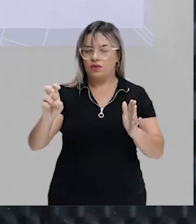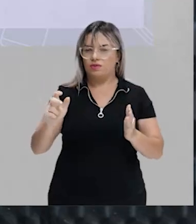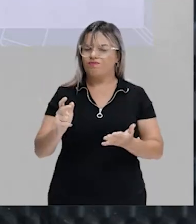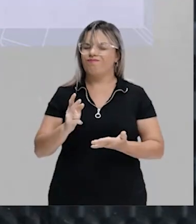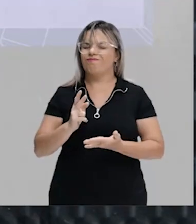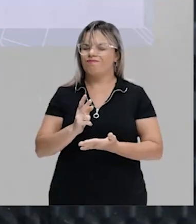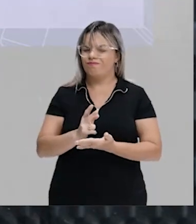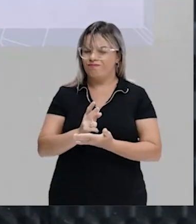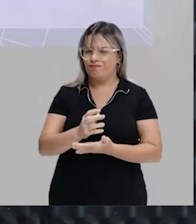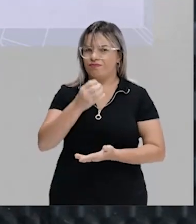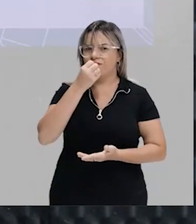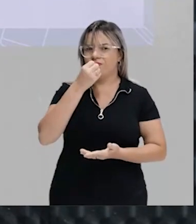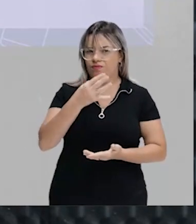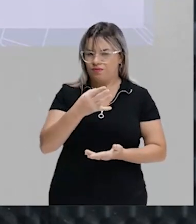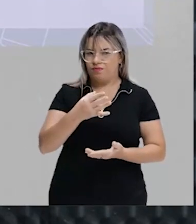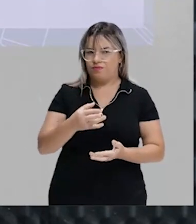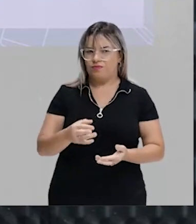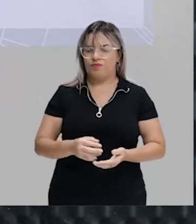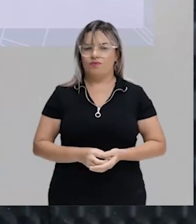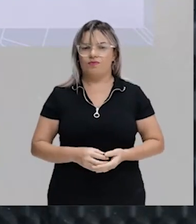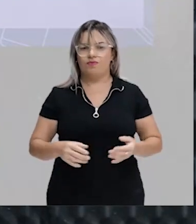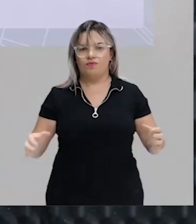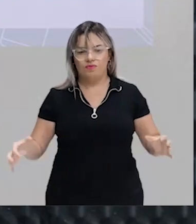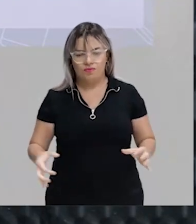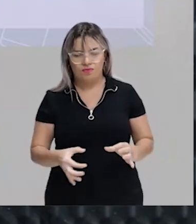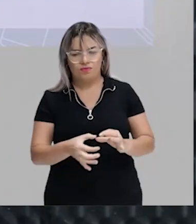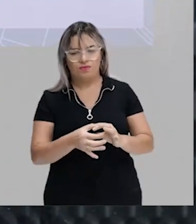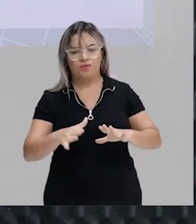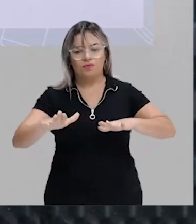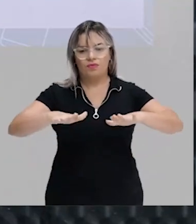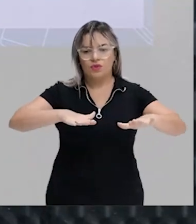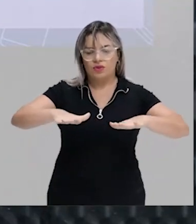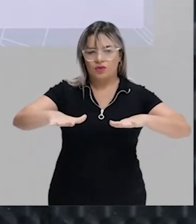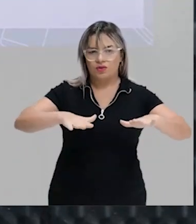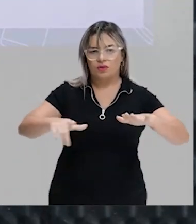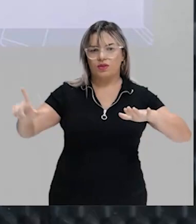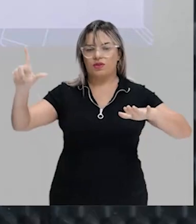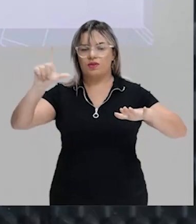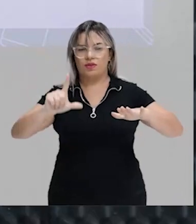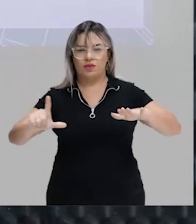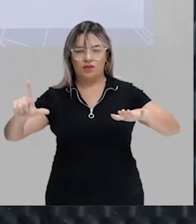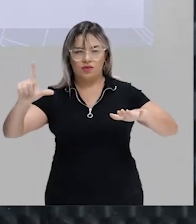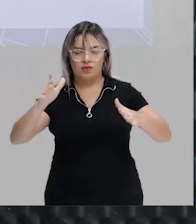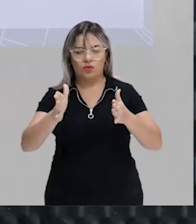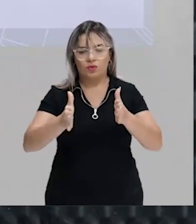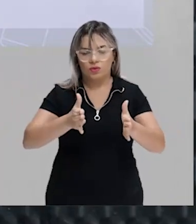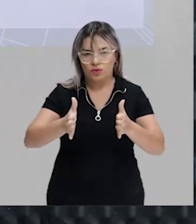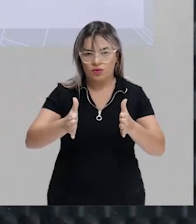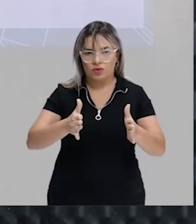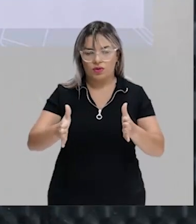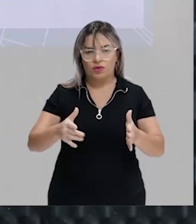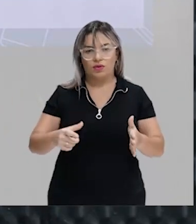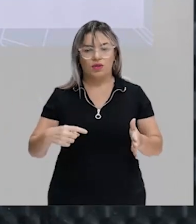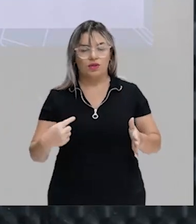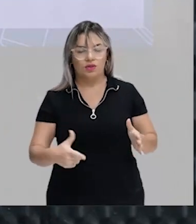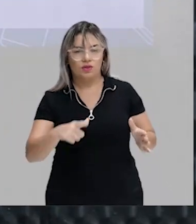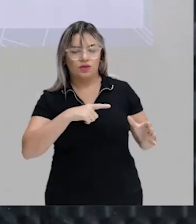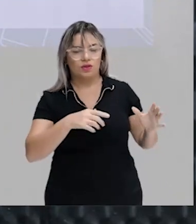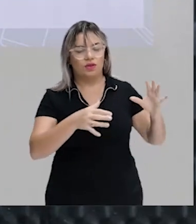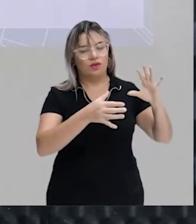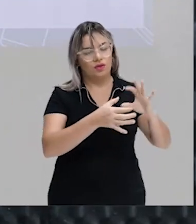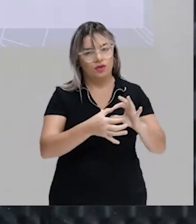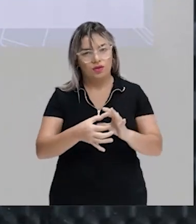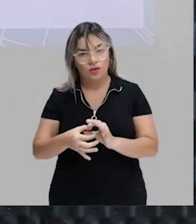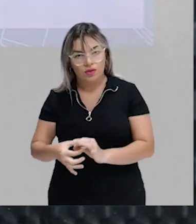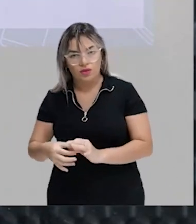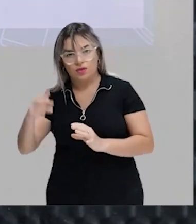bom fazer essa associação dos movimentos literários à época. Por quê? Porque nós temos um contexto histórico que vai